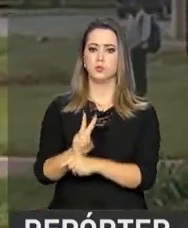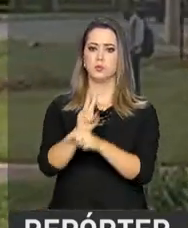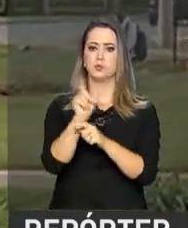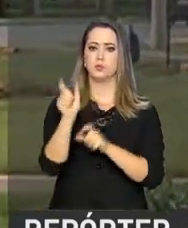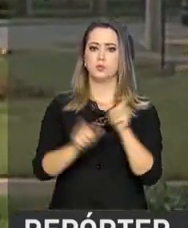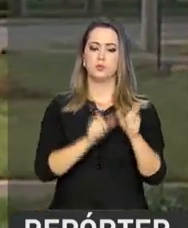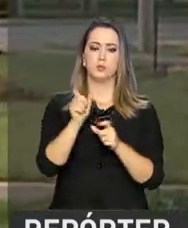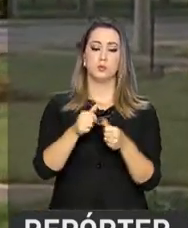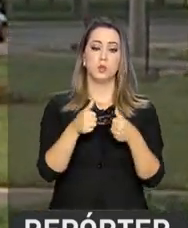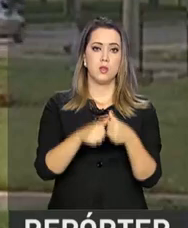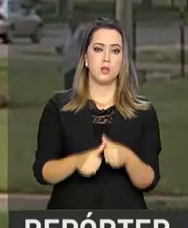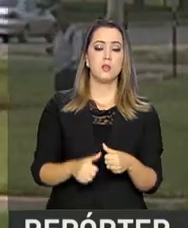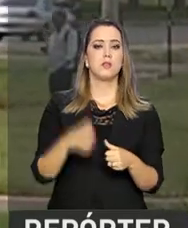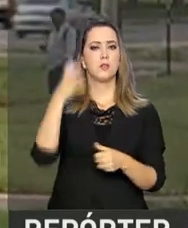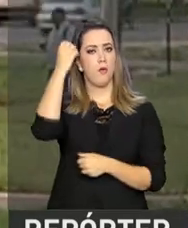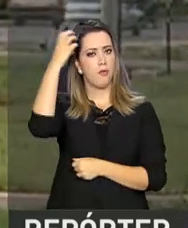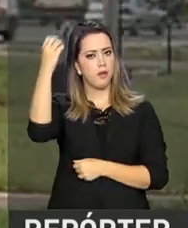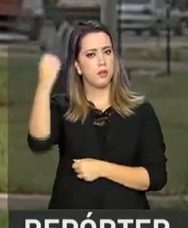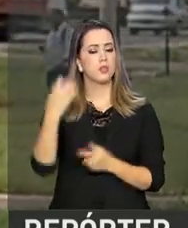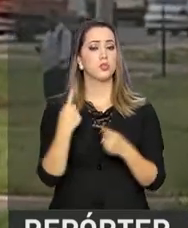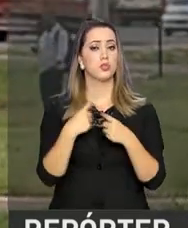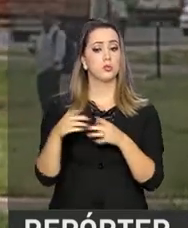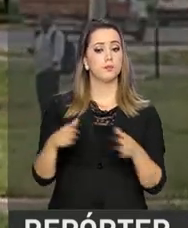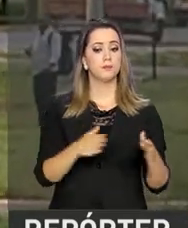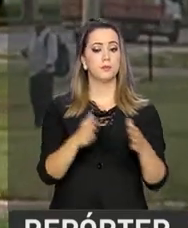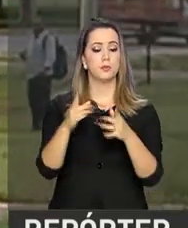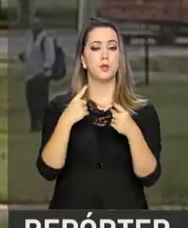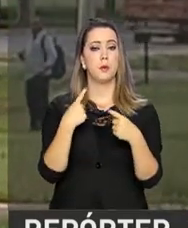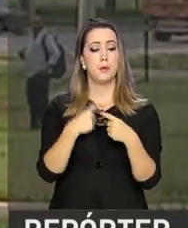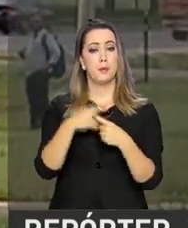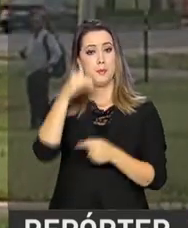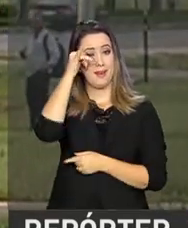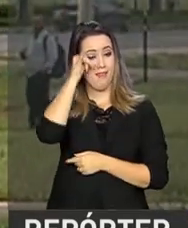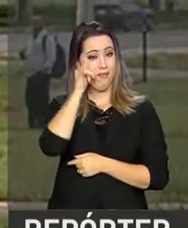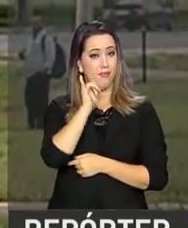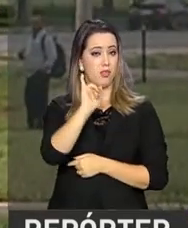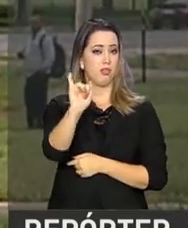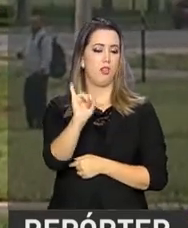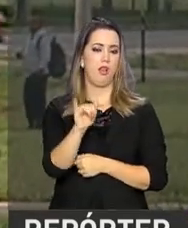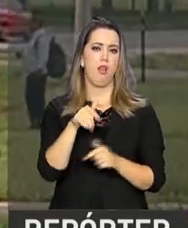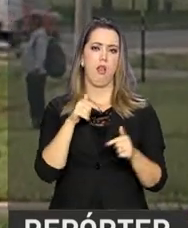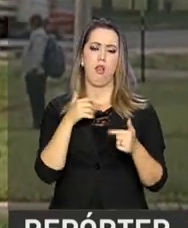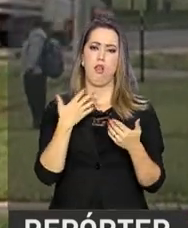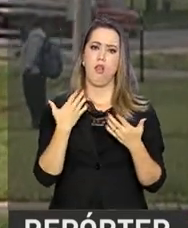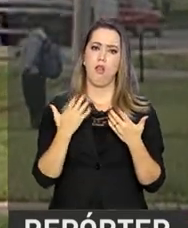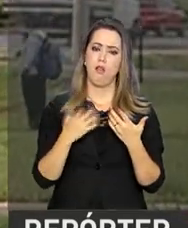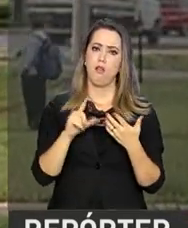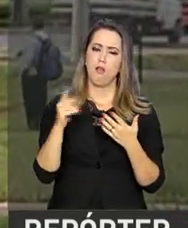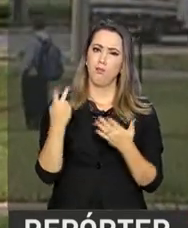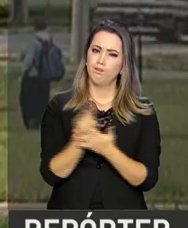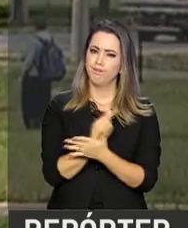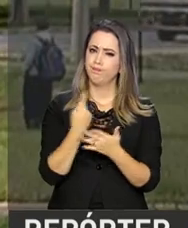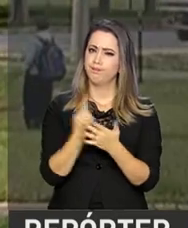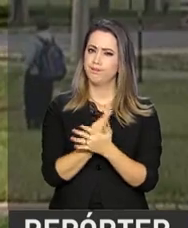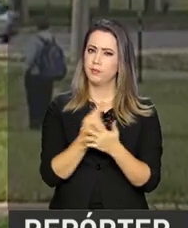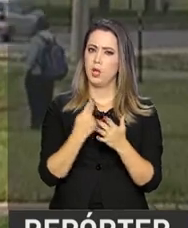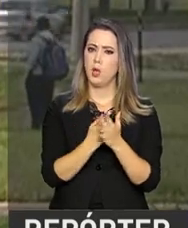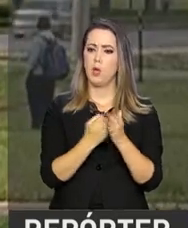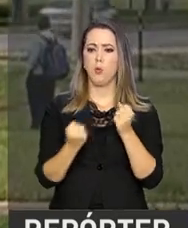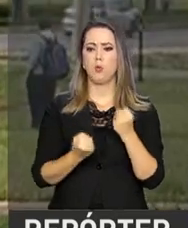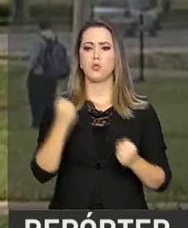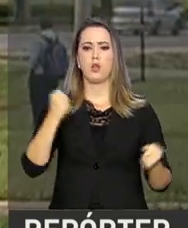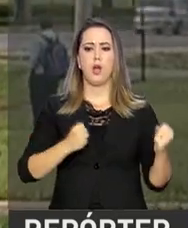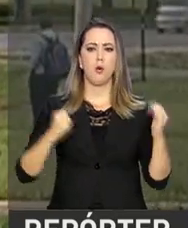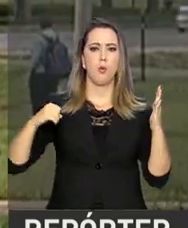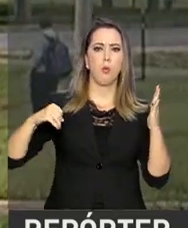daquelas pessoas que estão transitando na rodovia, principalmente para coibir ações, condutas que contribuem para acidentes graves, né? A gente